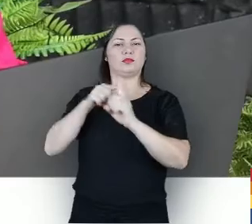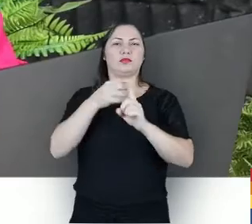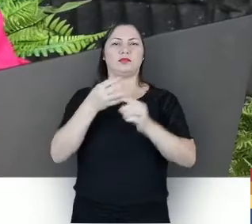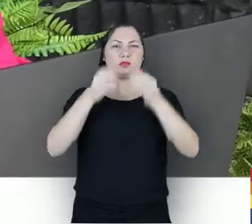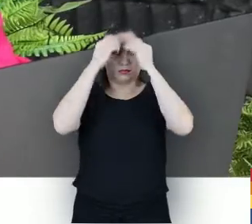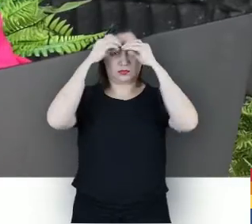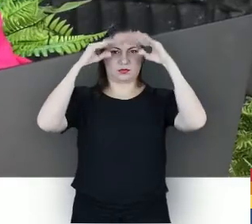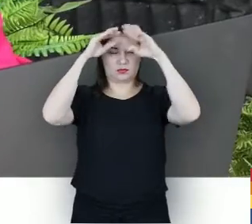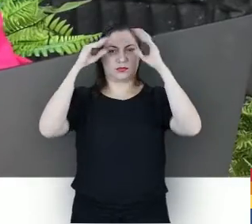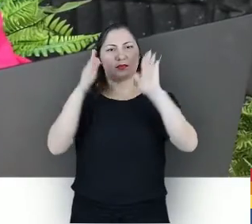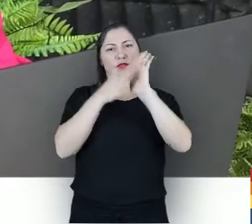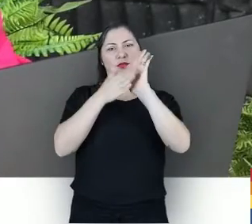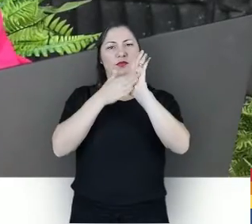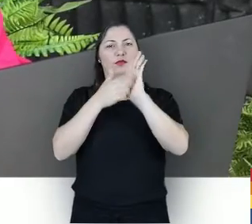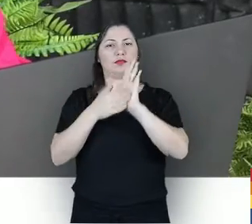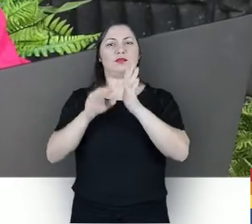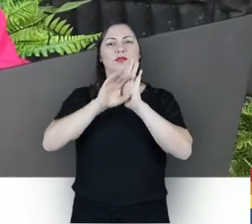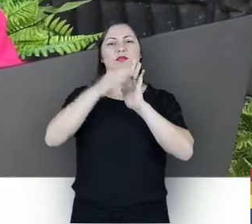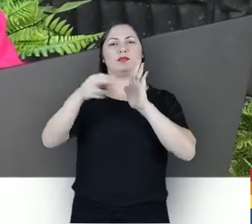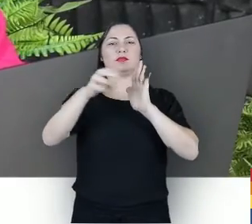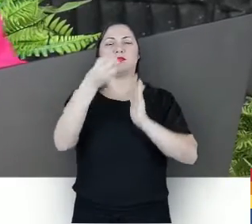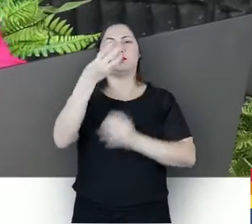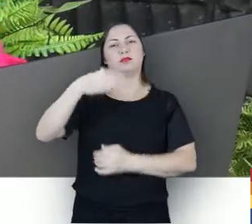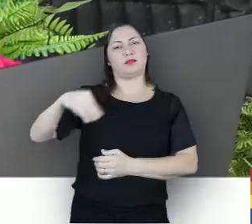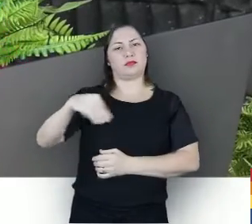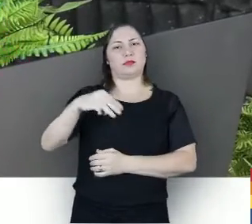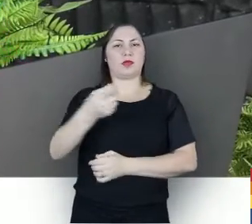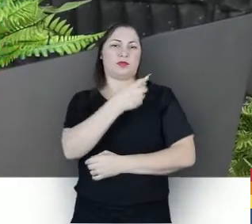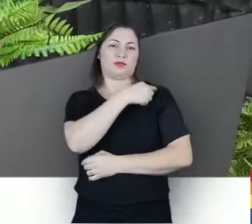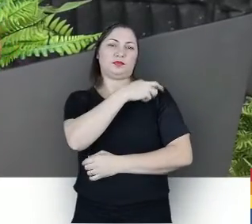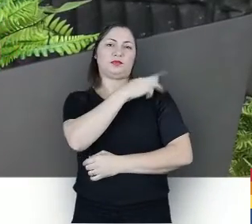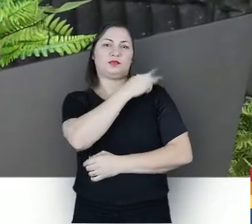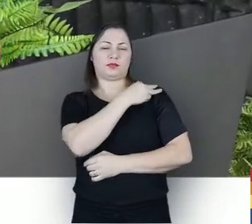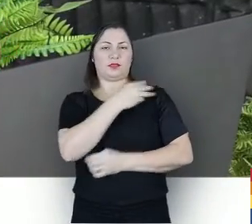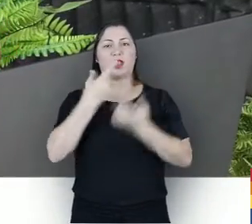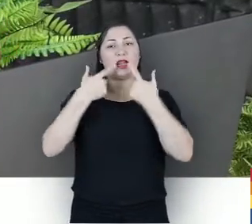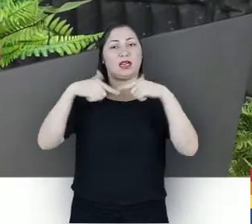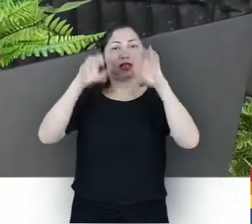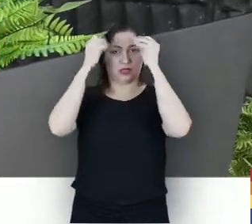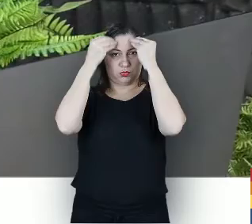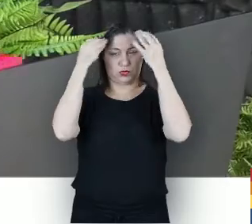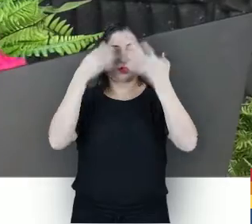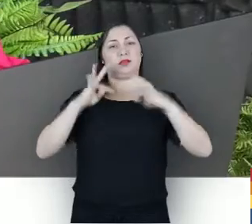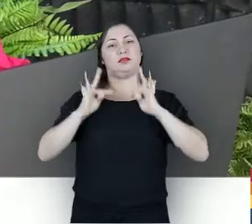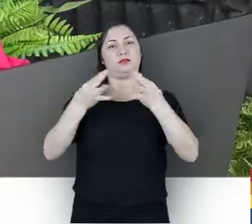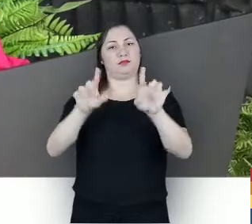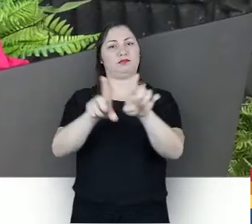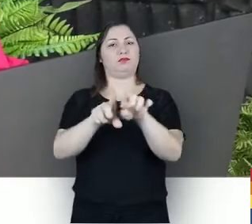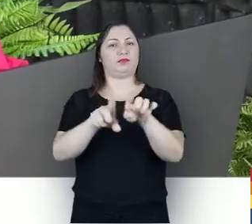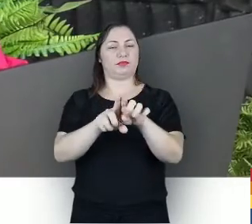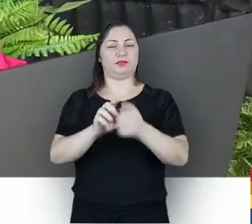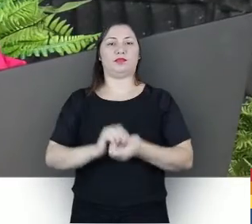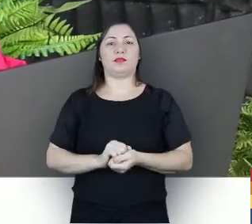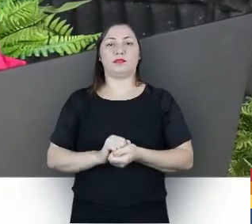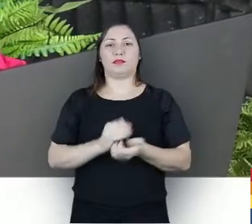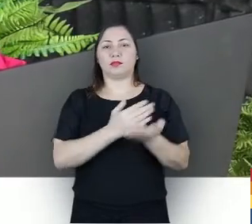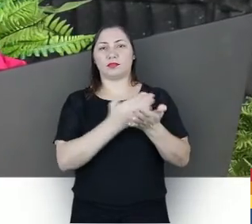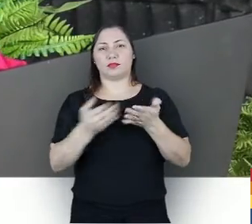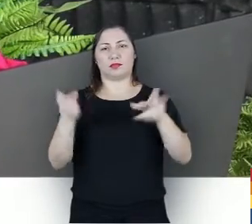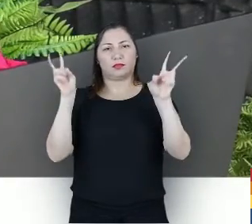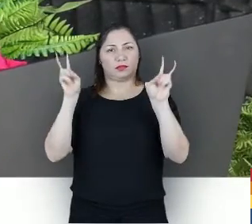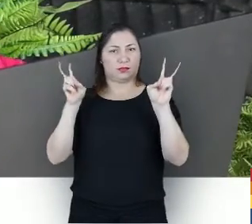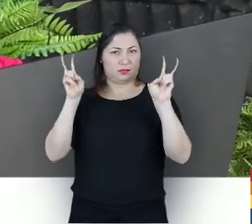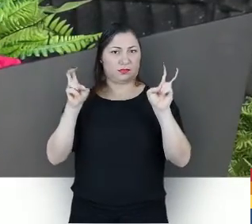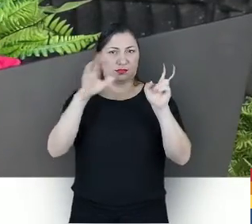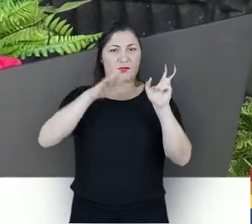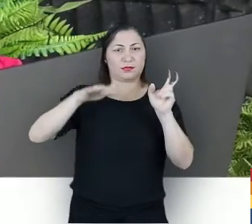tema central, a gente também visa, após a discussão, o diálogo que a gente vai ter, tanto das duas professoras que estão